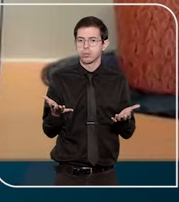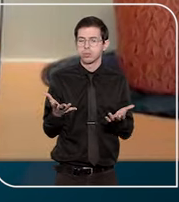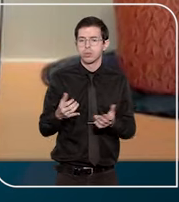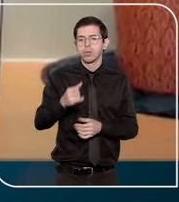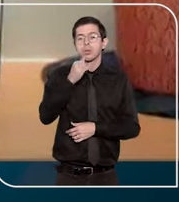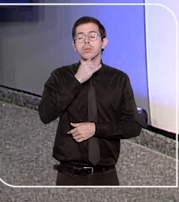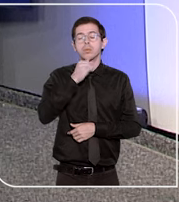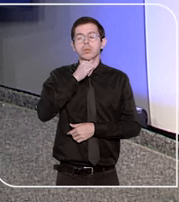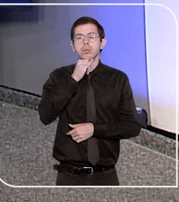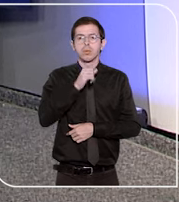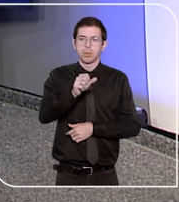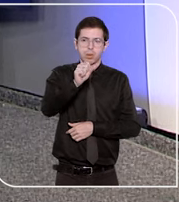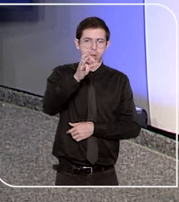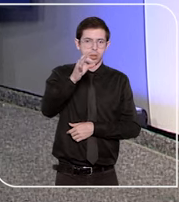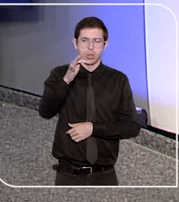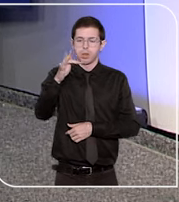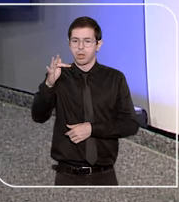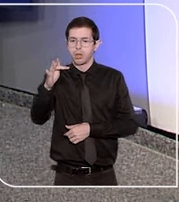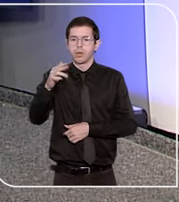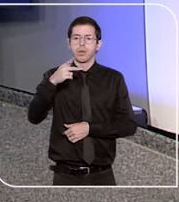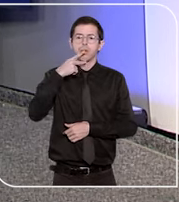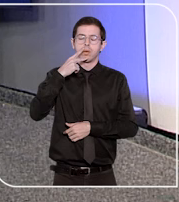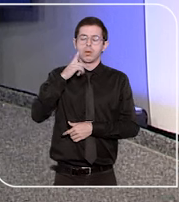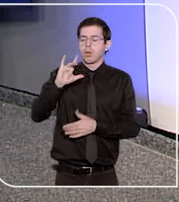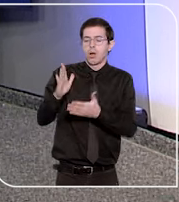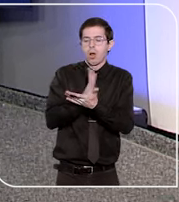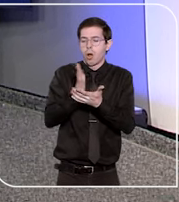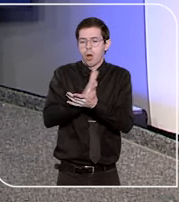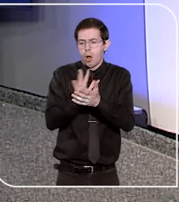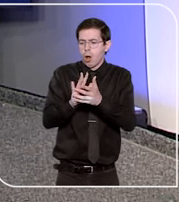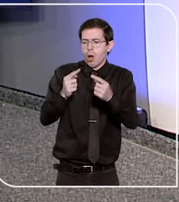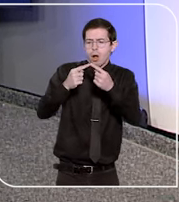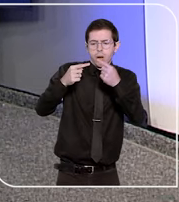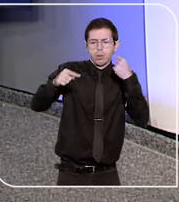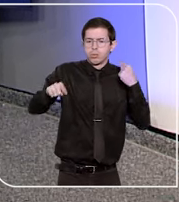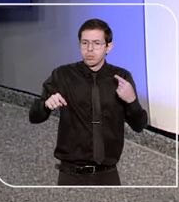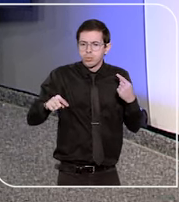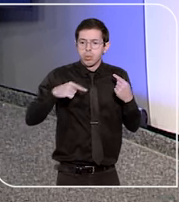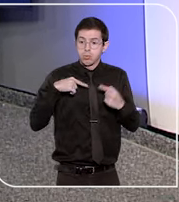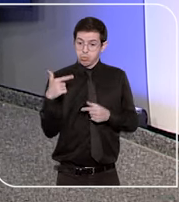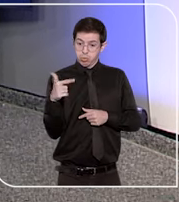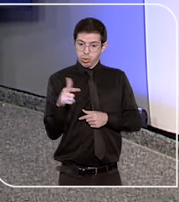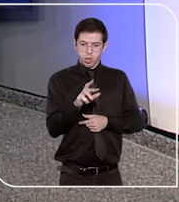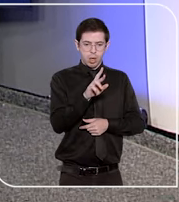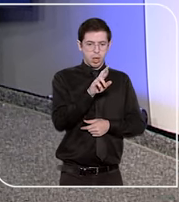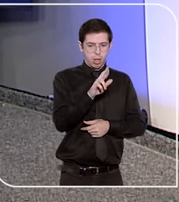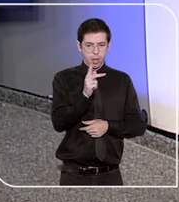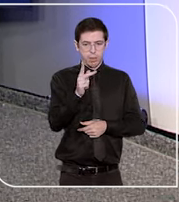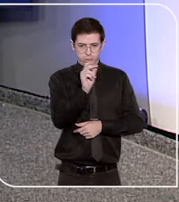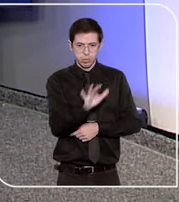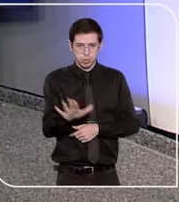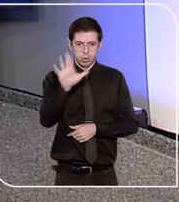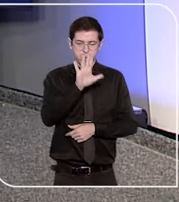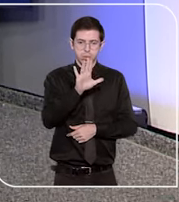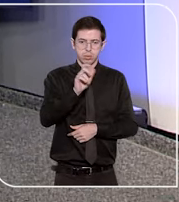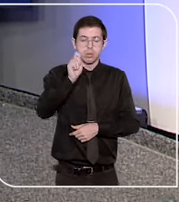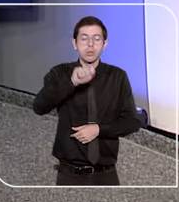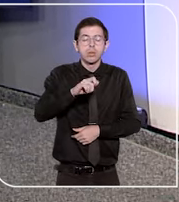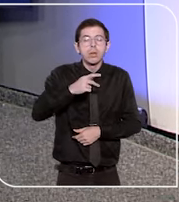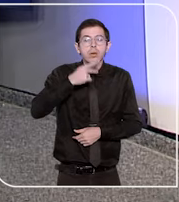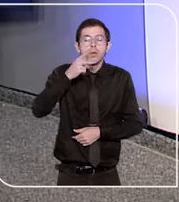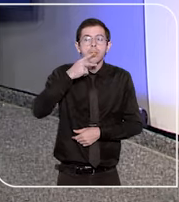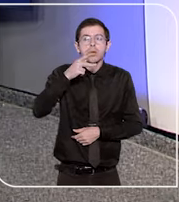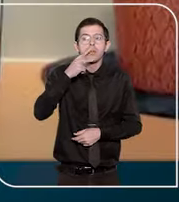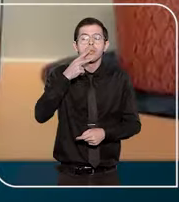quando o Supremo fala que uma determinada controvérsia não possui repercussão geral, podemos citar, por exemplo, aqui